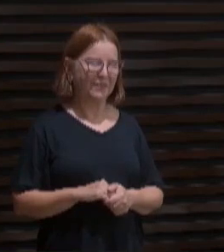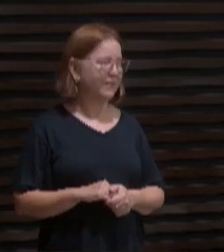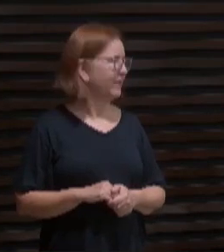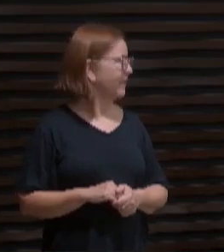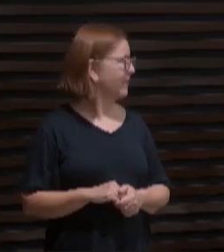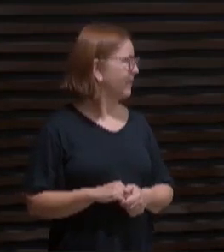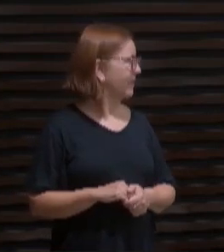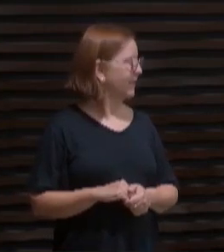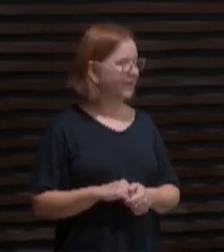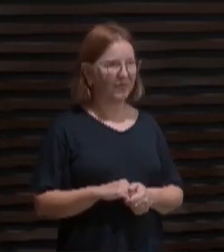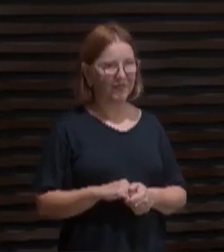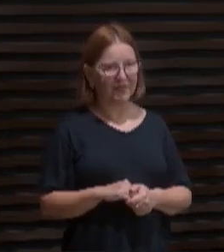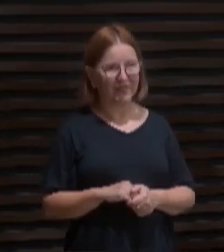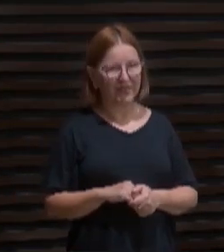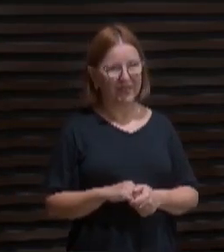Entrou pela mulher,